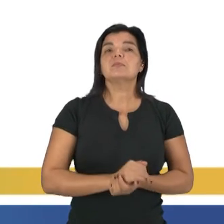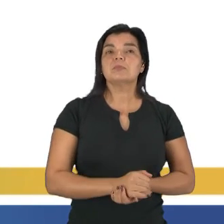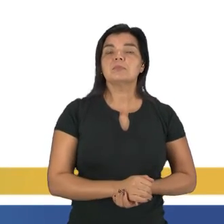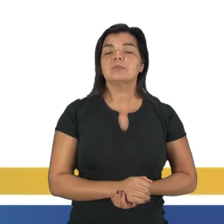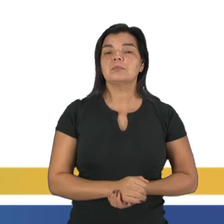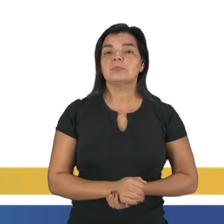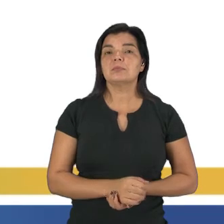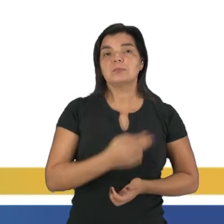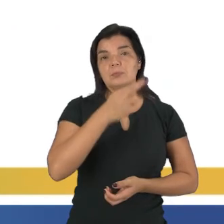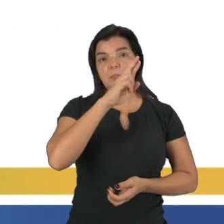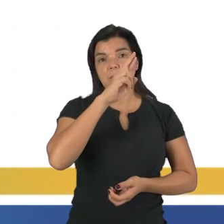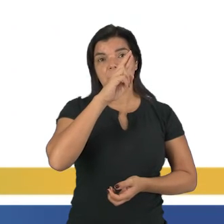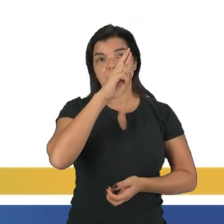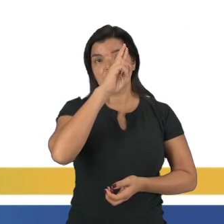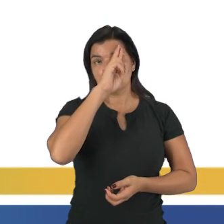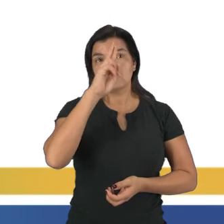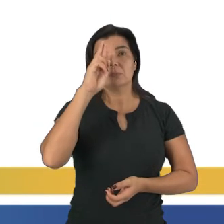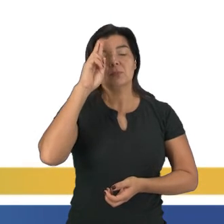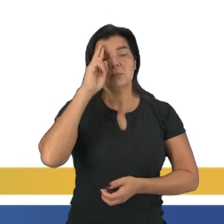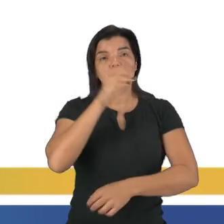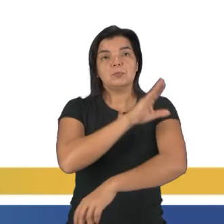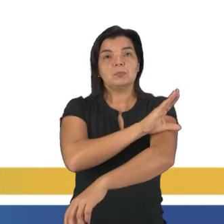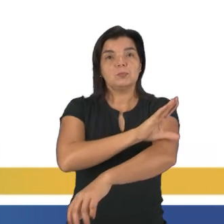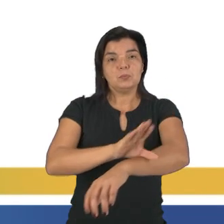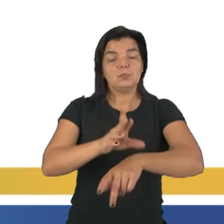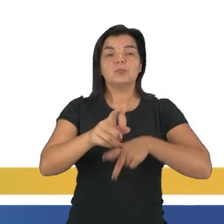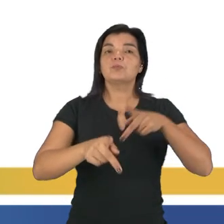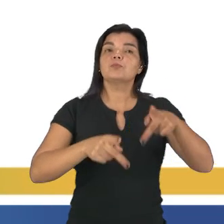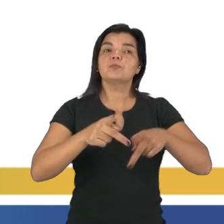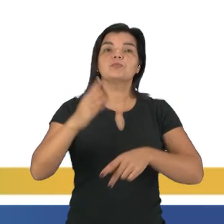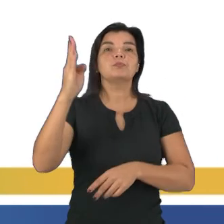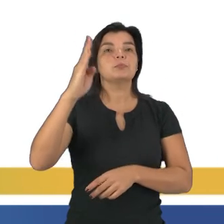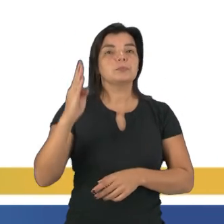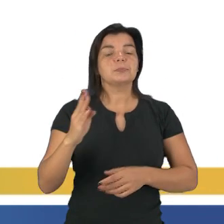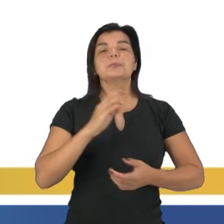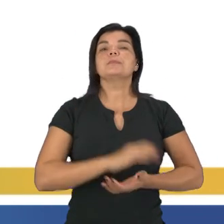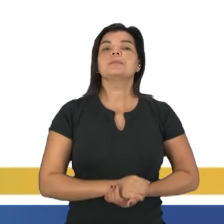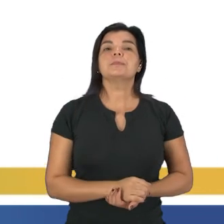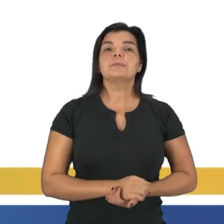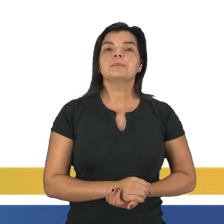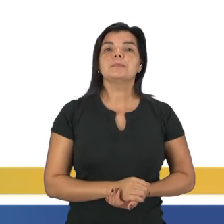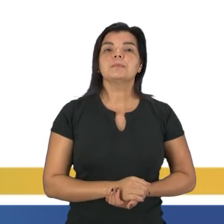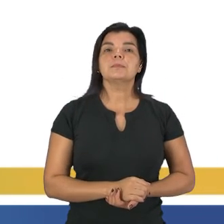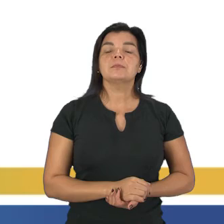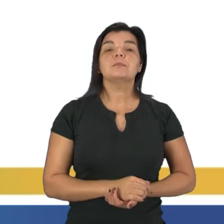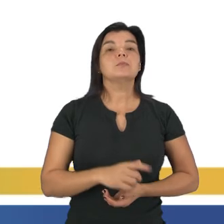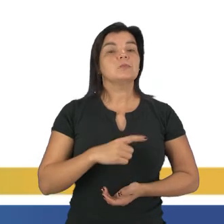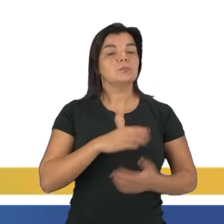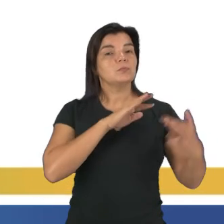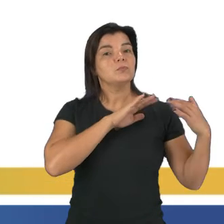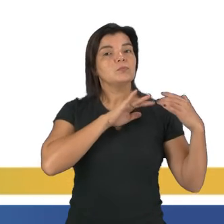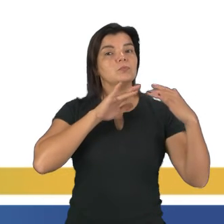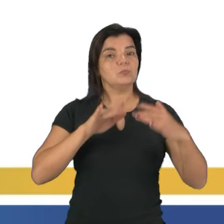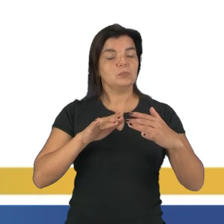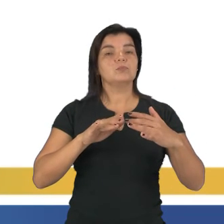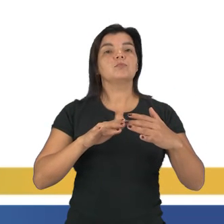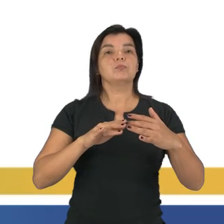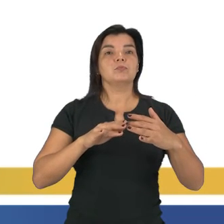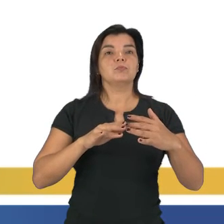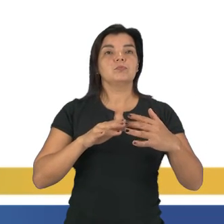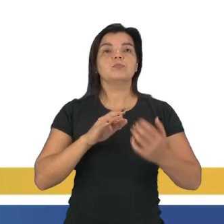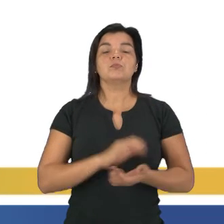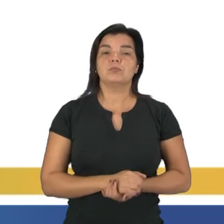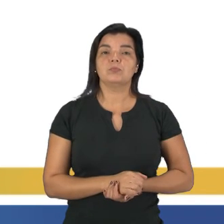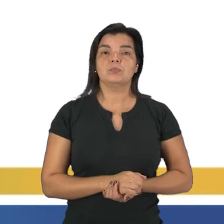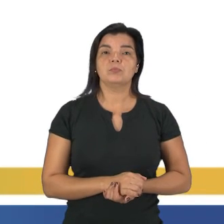de sua presença na identidade histórica e cultura do povo brasileiro. Eles vieram para cá de uma